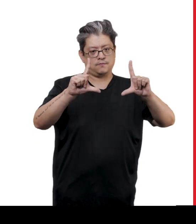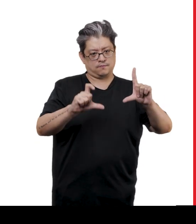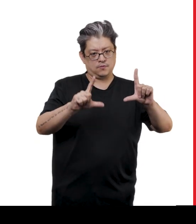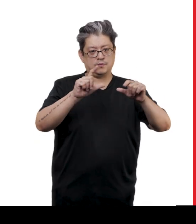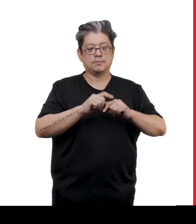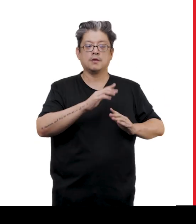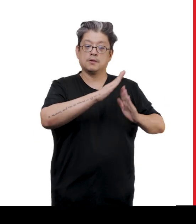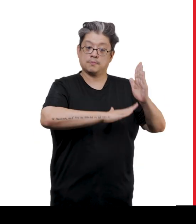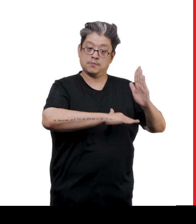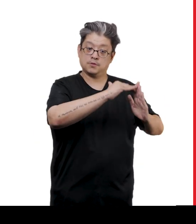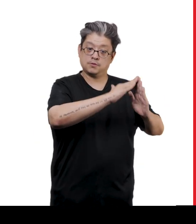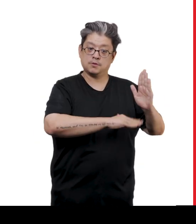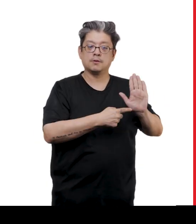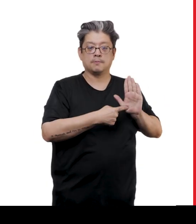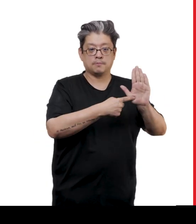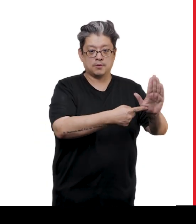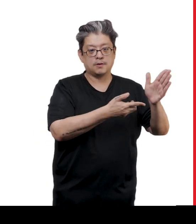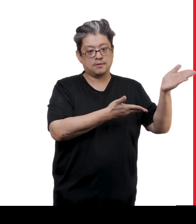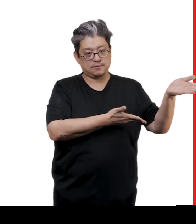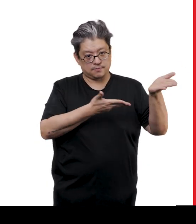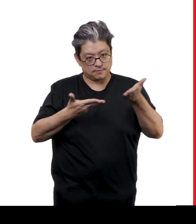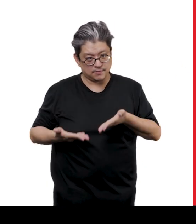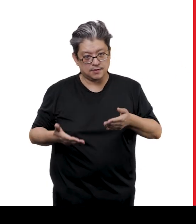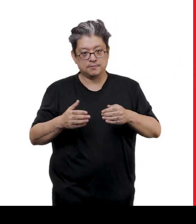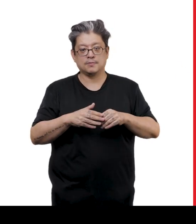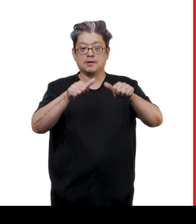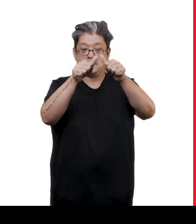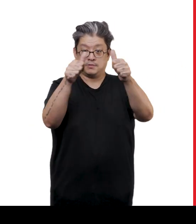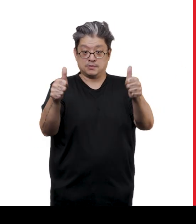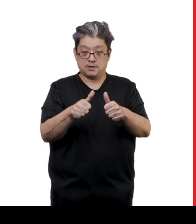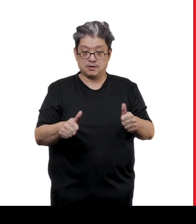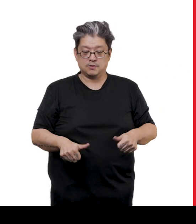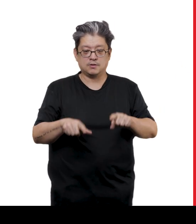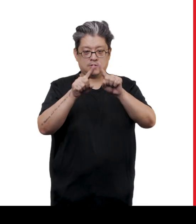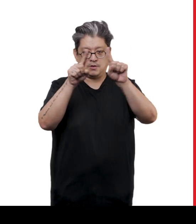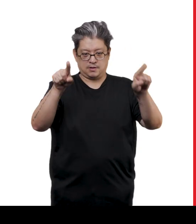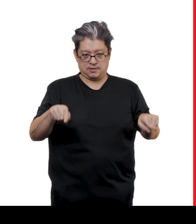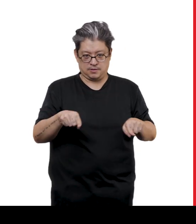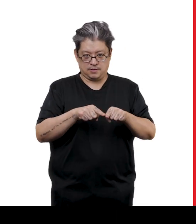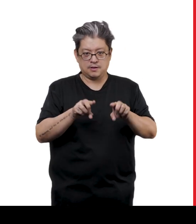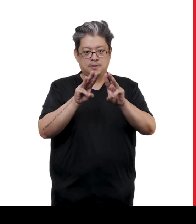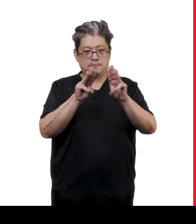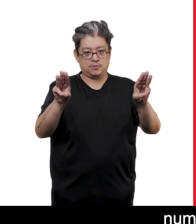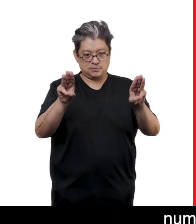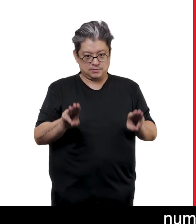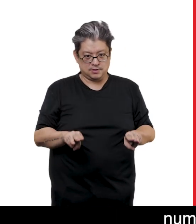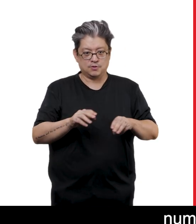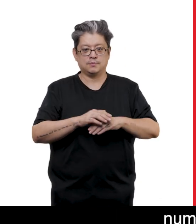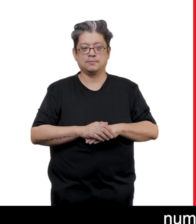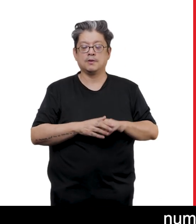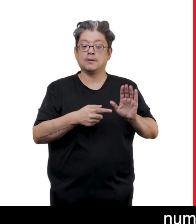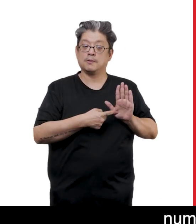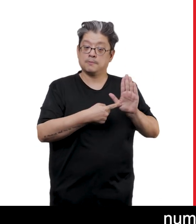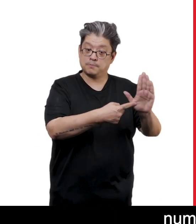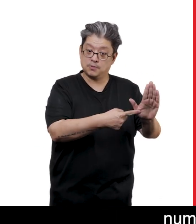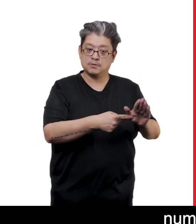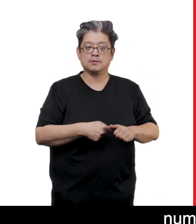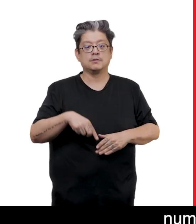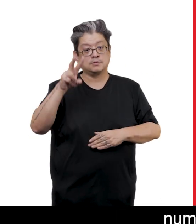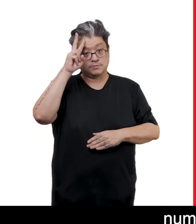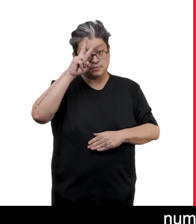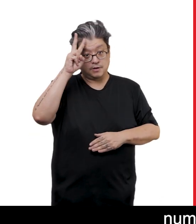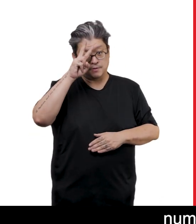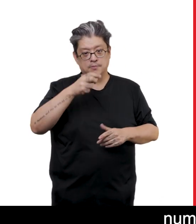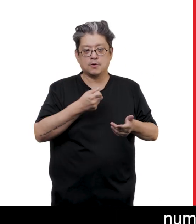cartaz, outra dupla de fotografia e pintura registra a chegada da obra no museu, numa estratégia